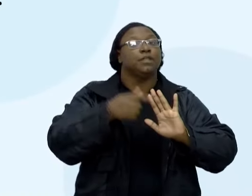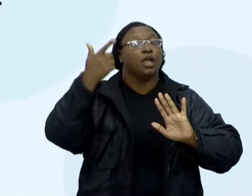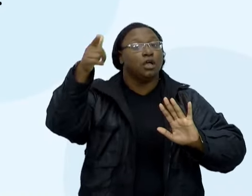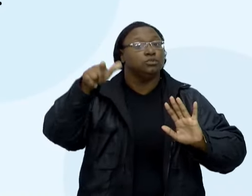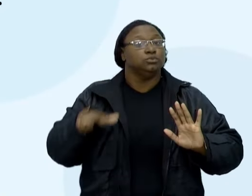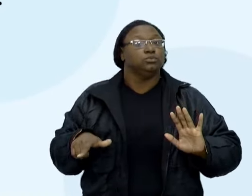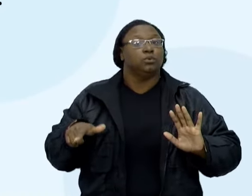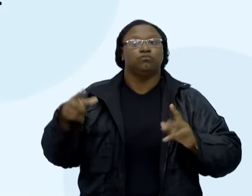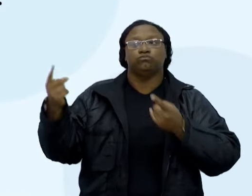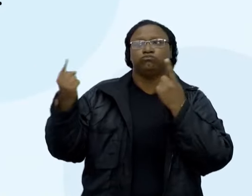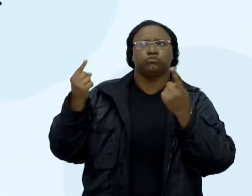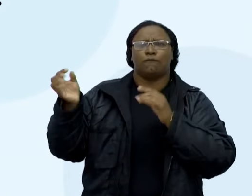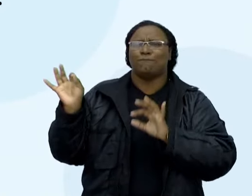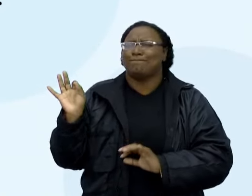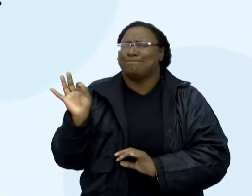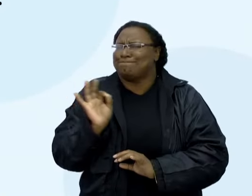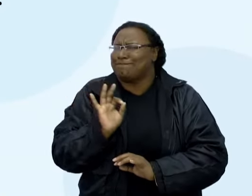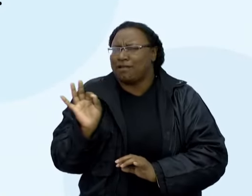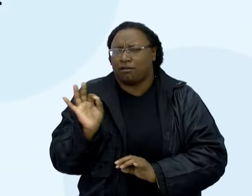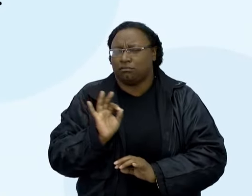para você não ter dúvida nenhuma.